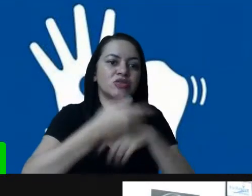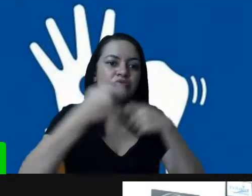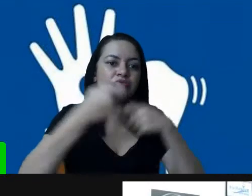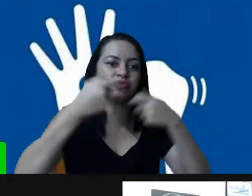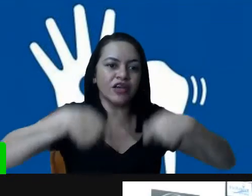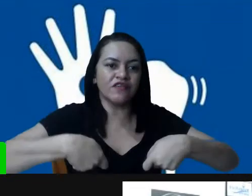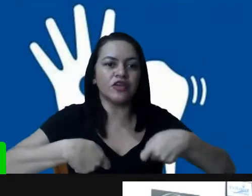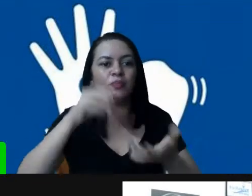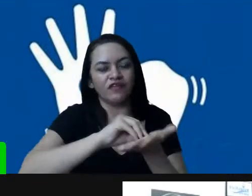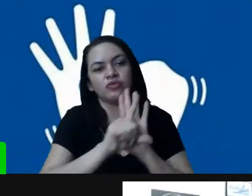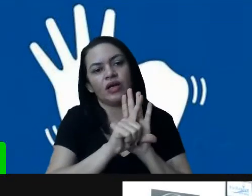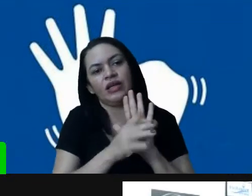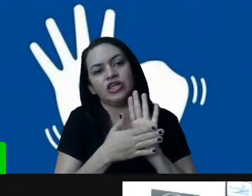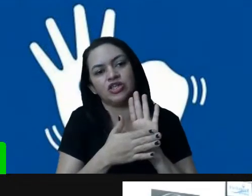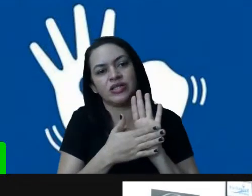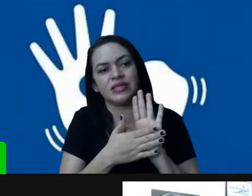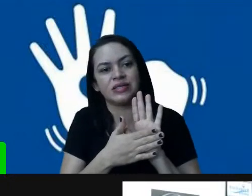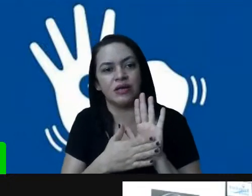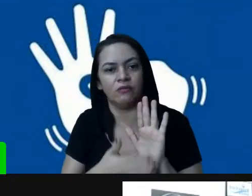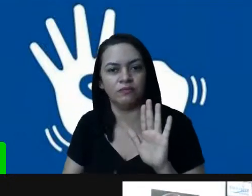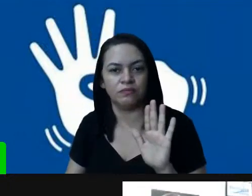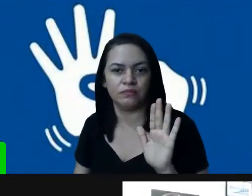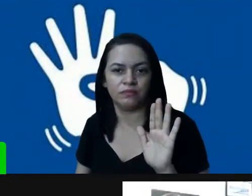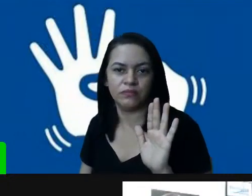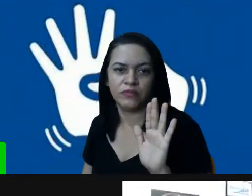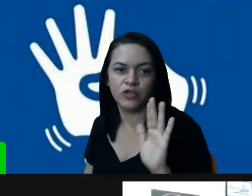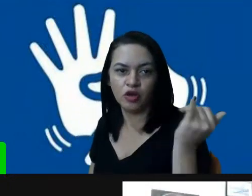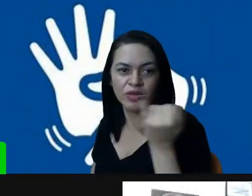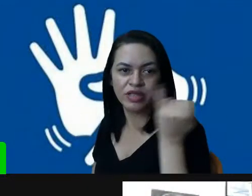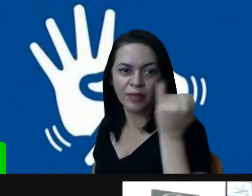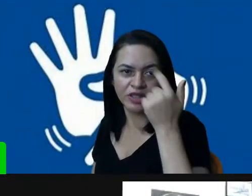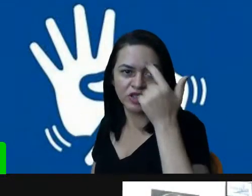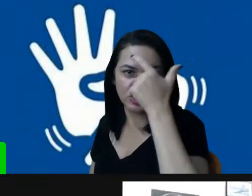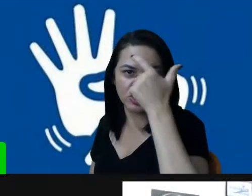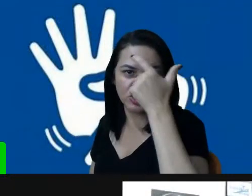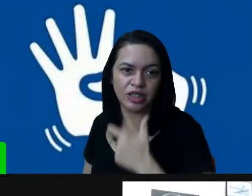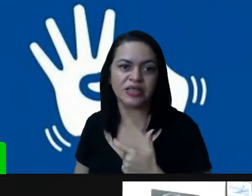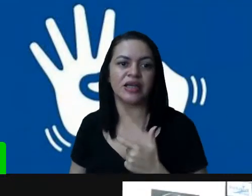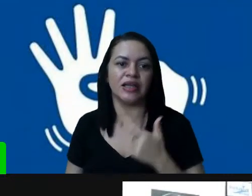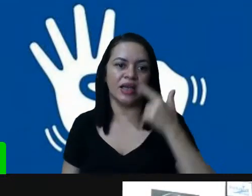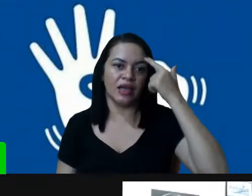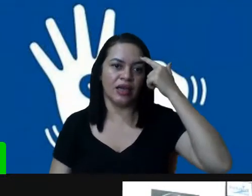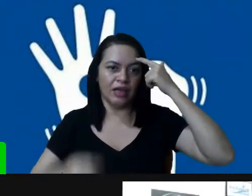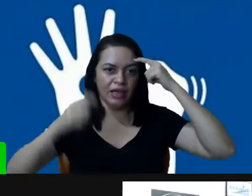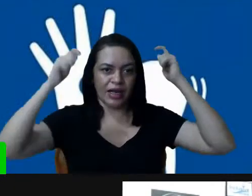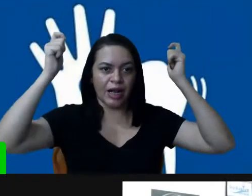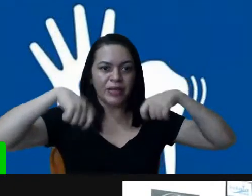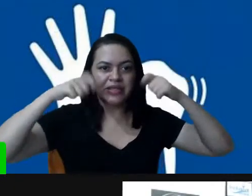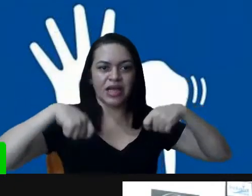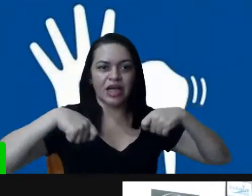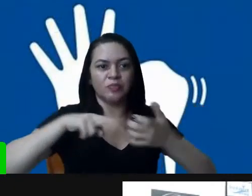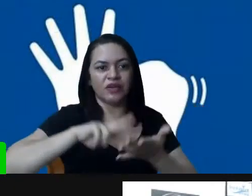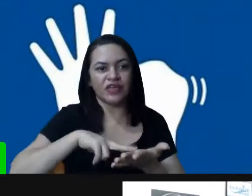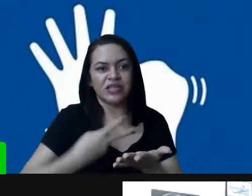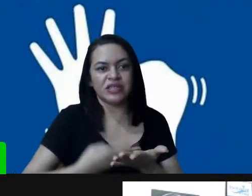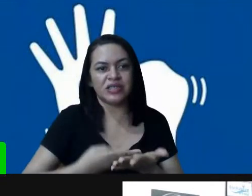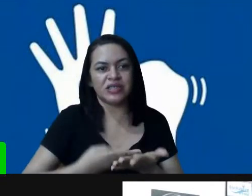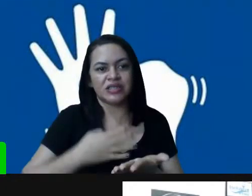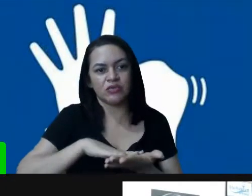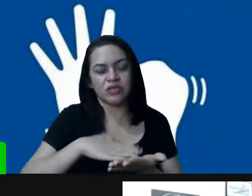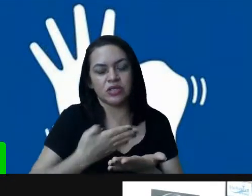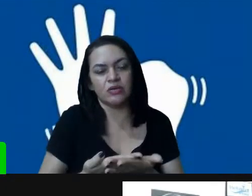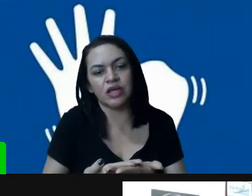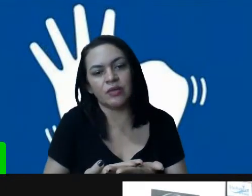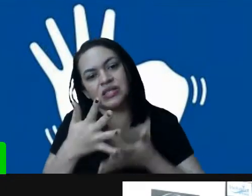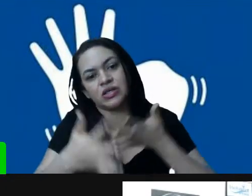acesso devido previsto na legislação. Então, o intérprete de Libras, ele é capacitado para fazer essa